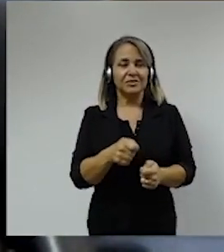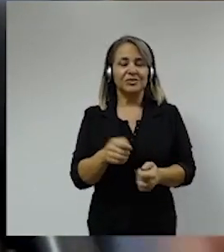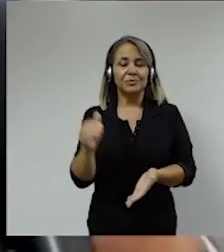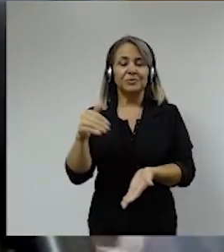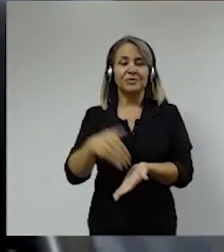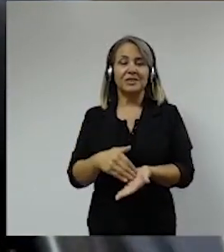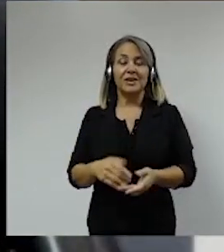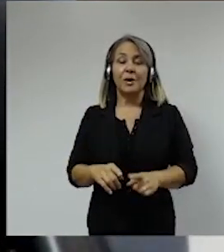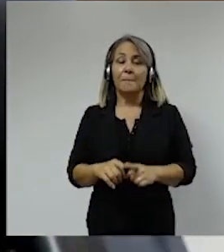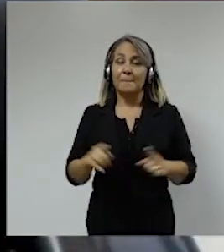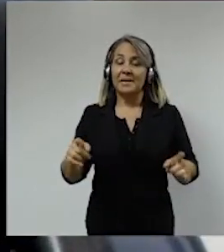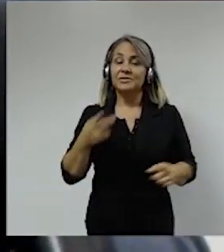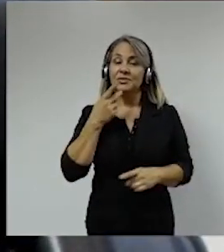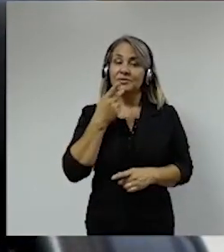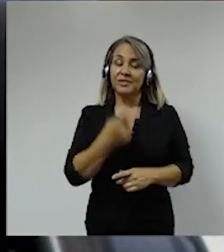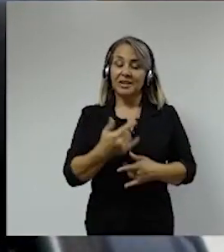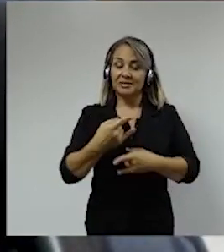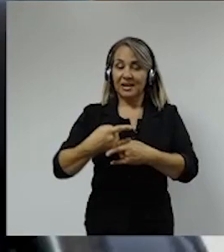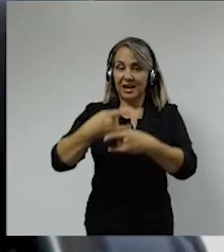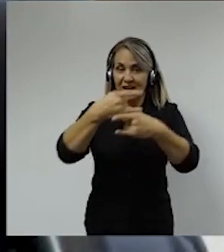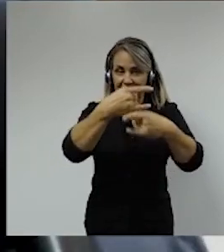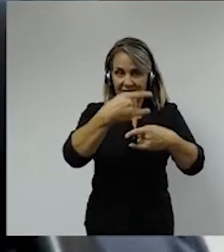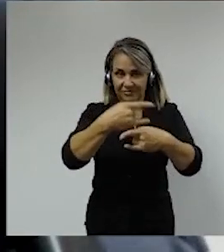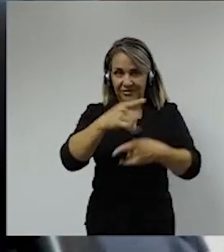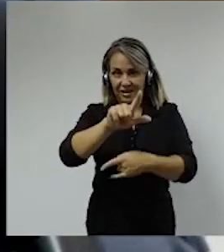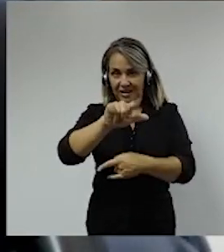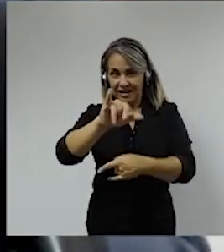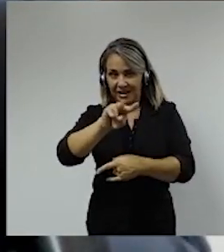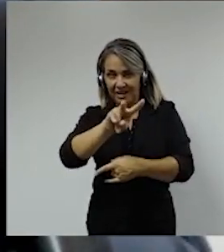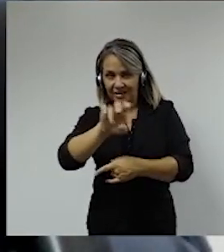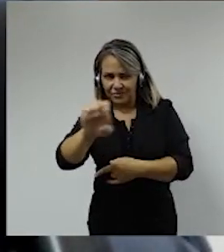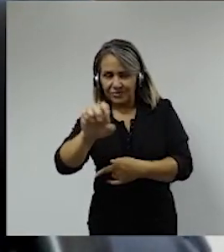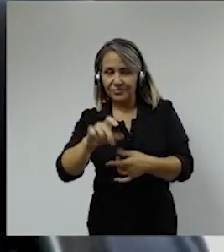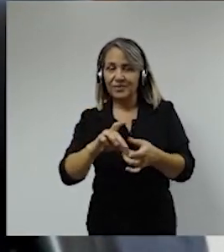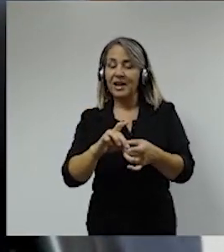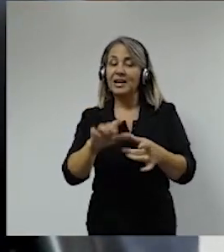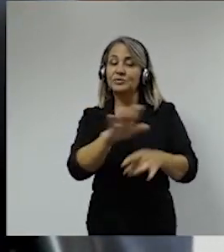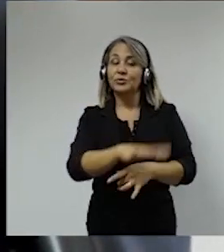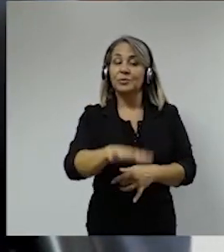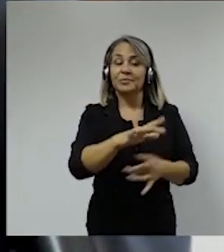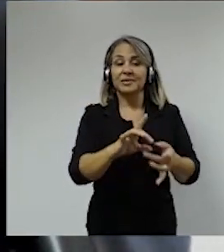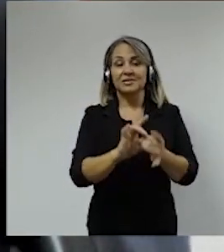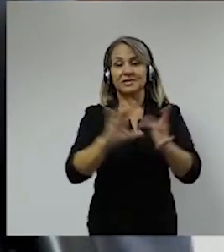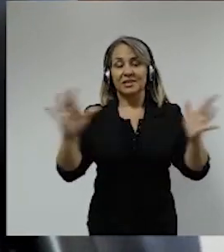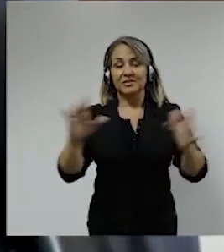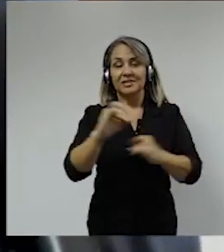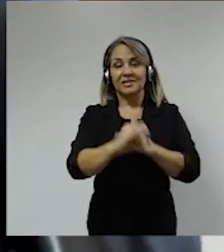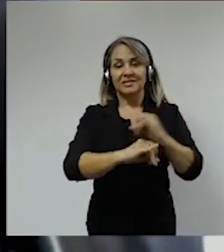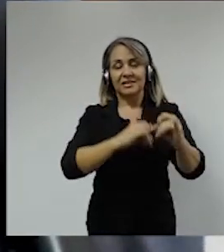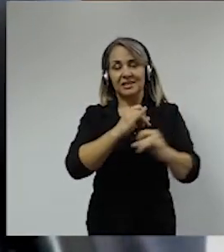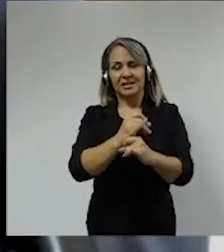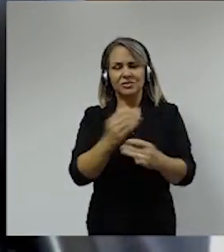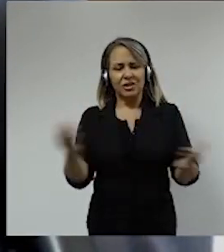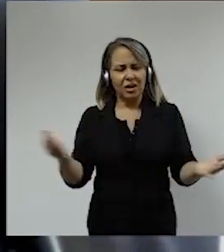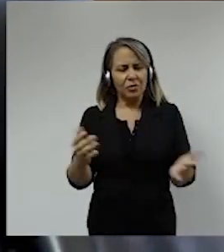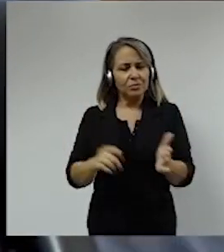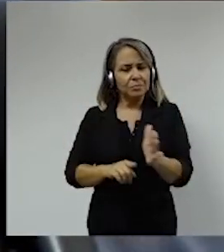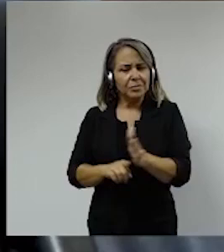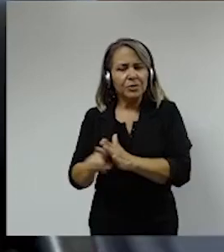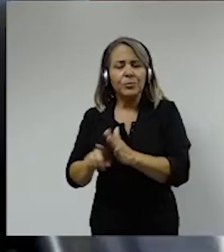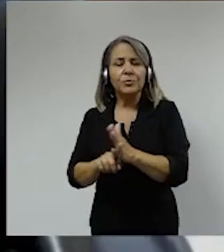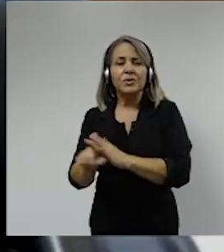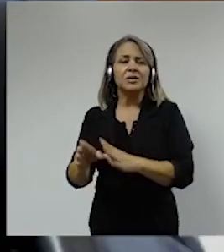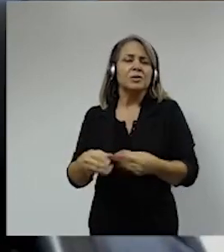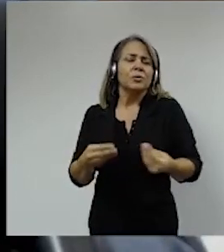final, mas quando a gente fala de live, a gente fala do ambiente livre da internet. E aí começa a se questionar o